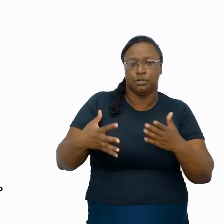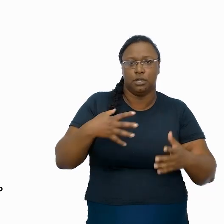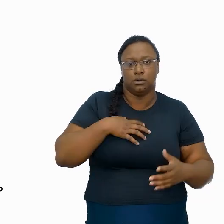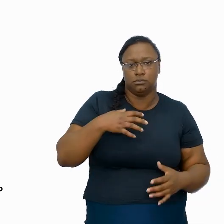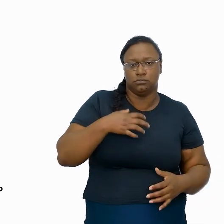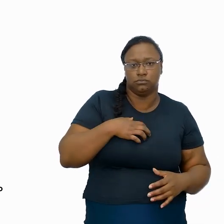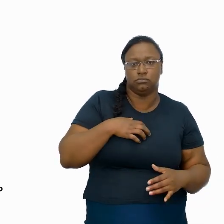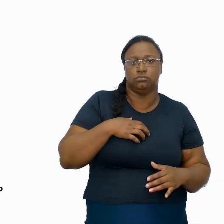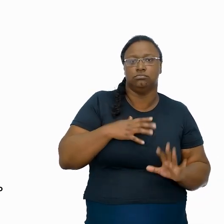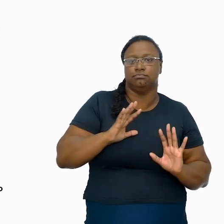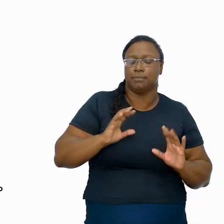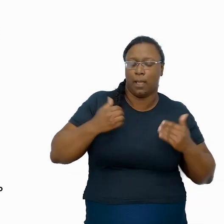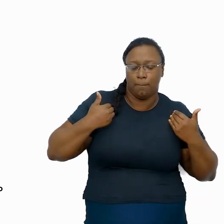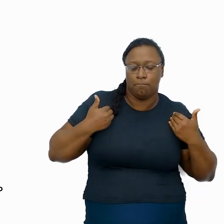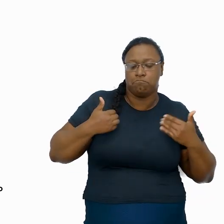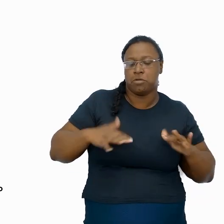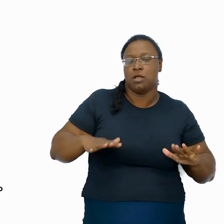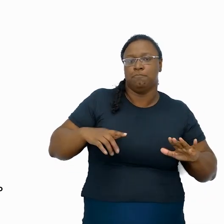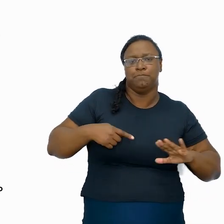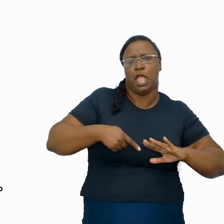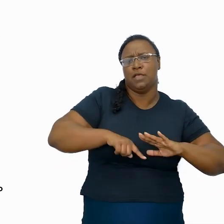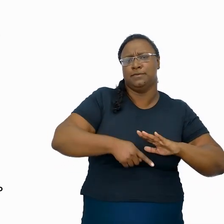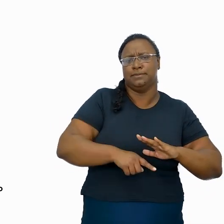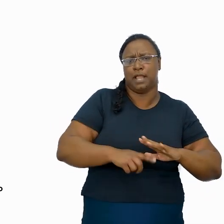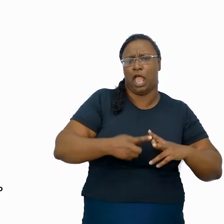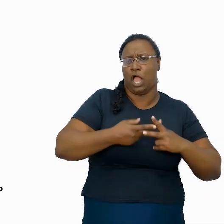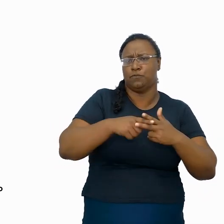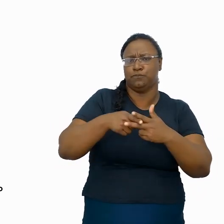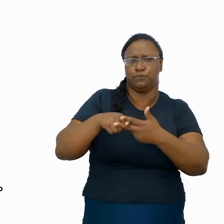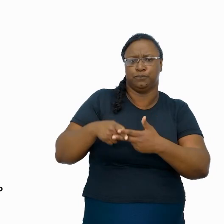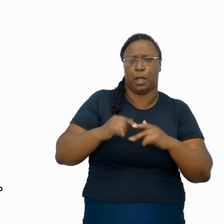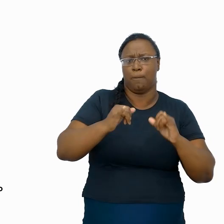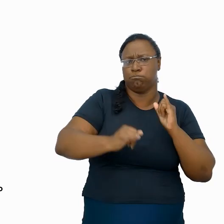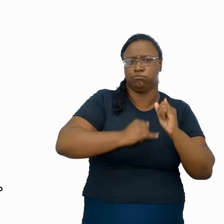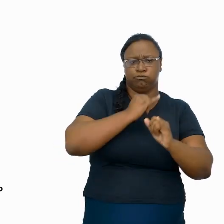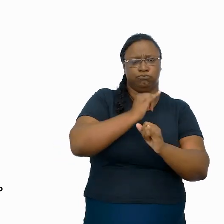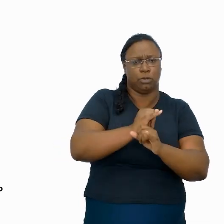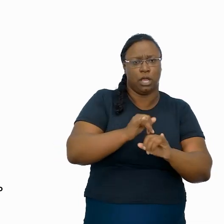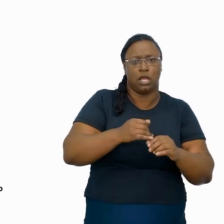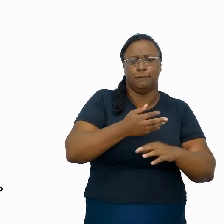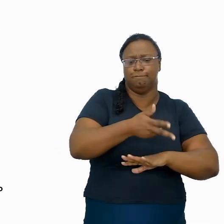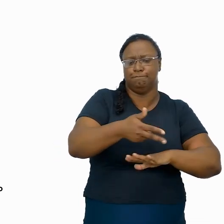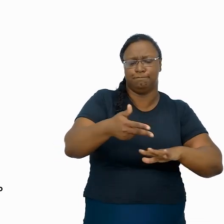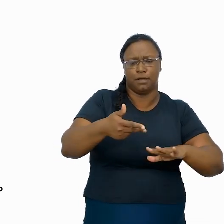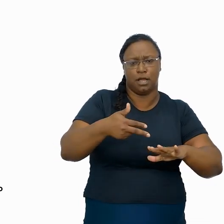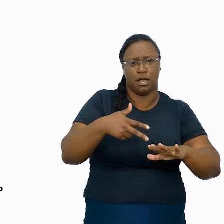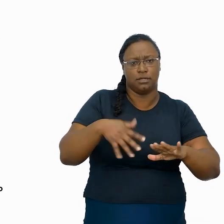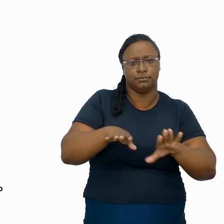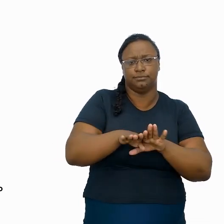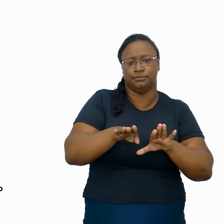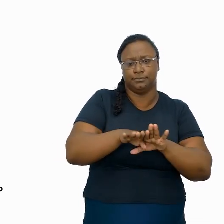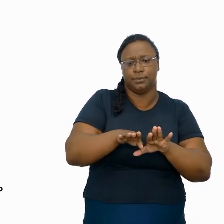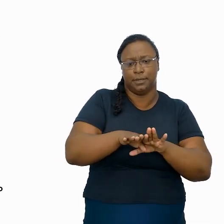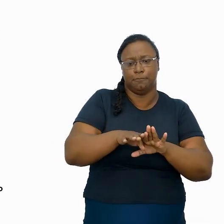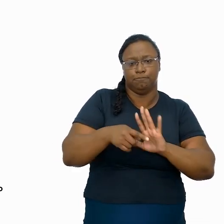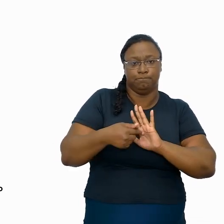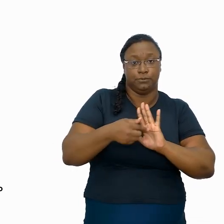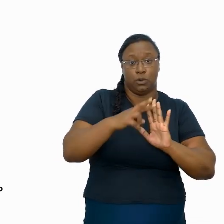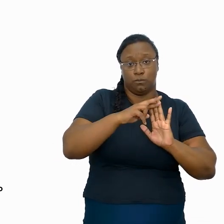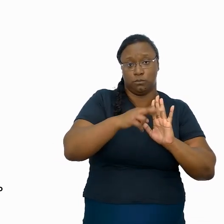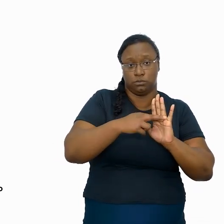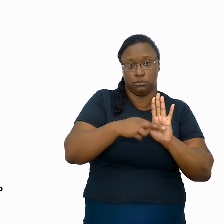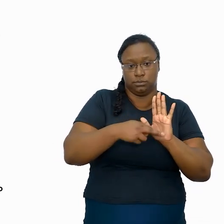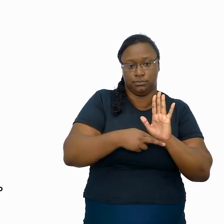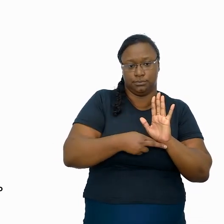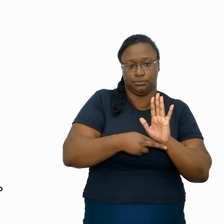e mandar ver. Explorar as ferramentas digitais, artigos e demais recursos que indicamos nessa pauta.